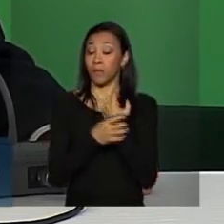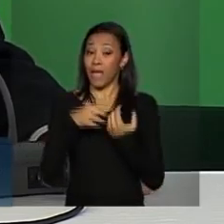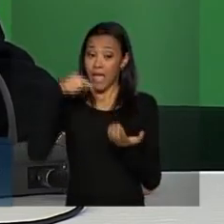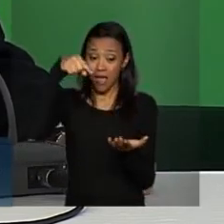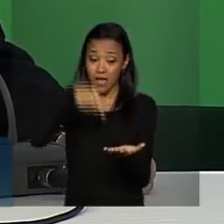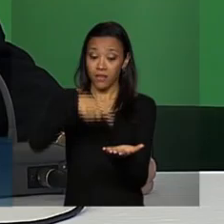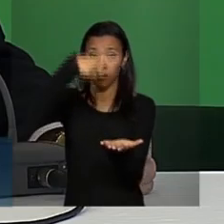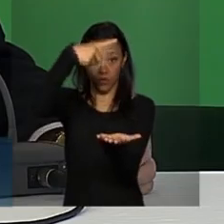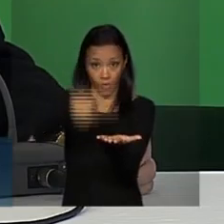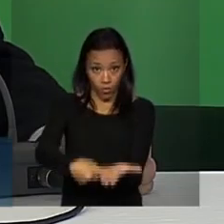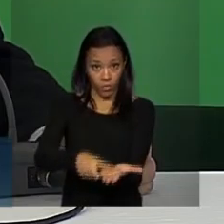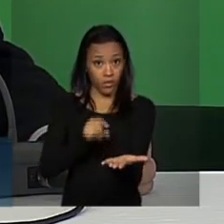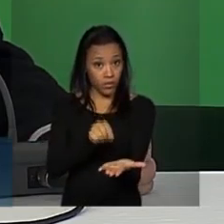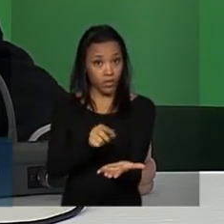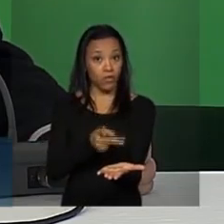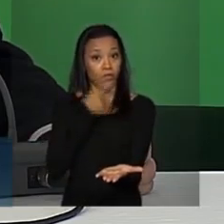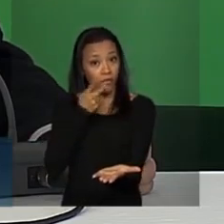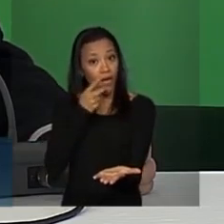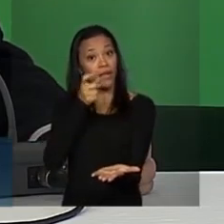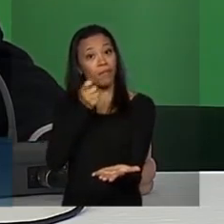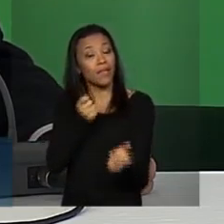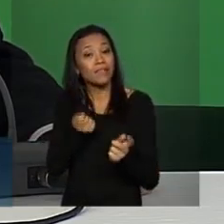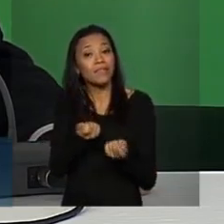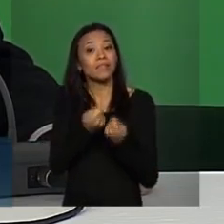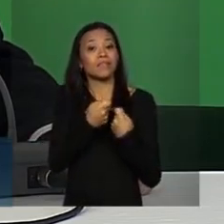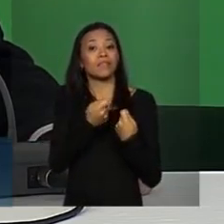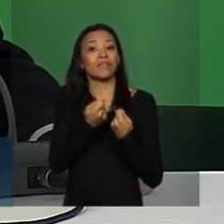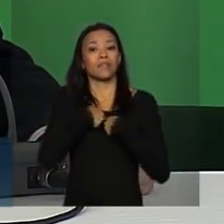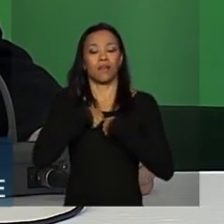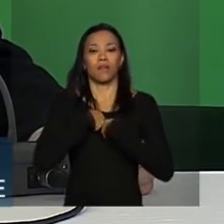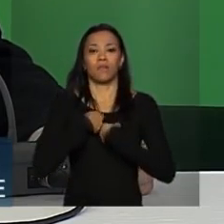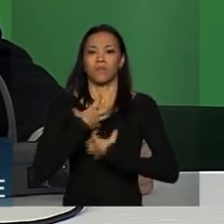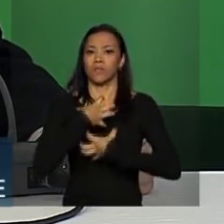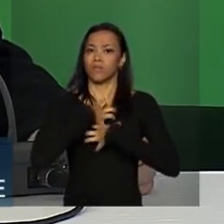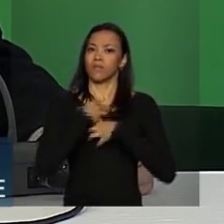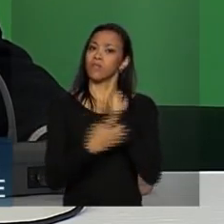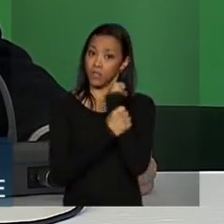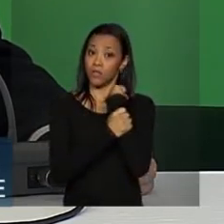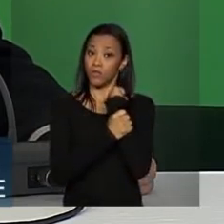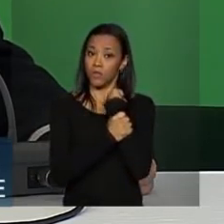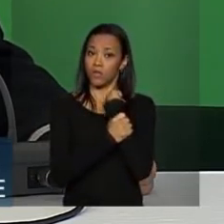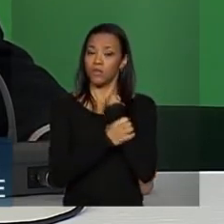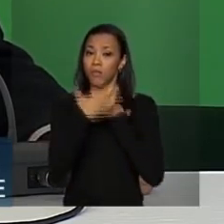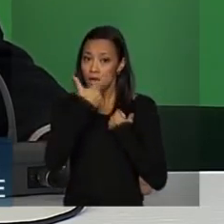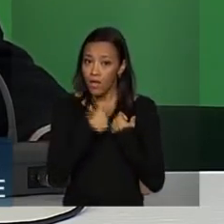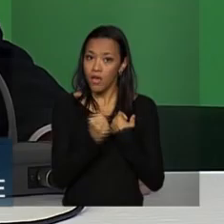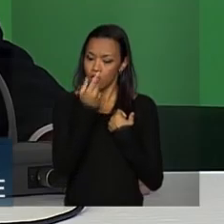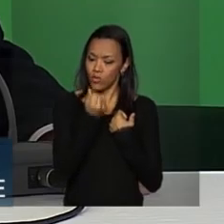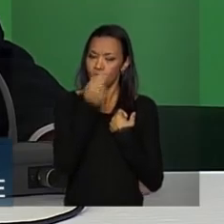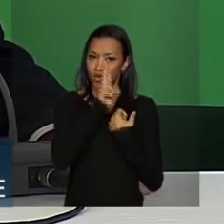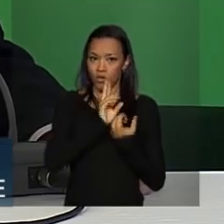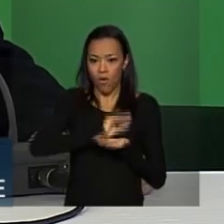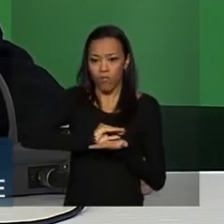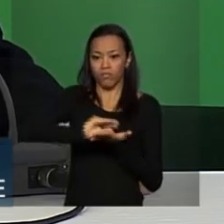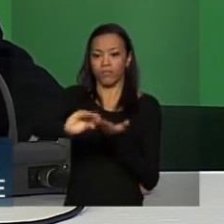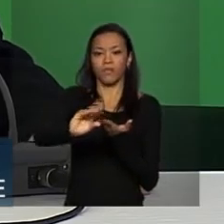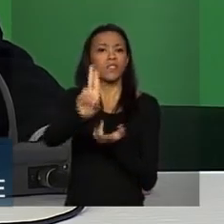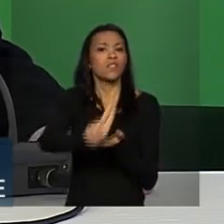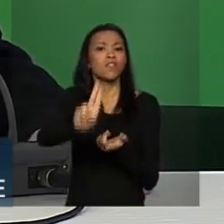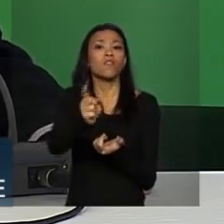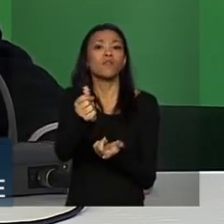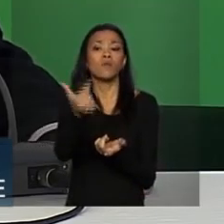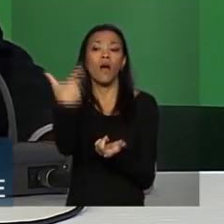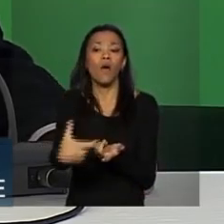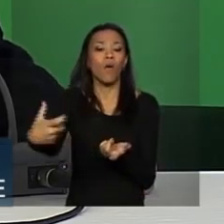acordo possibilita é esse ambiente, tá? Há investimentos que já estão sendo feitos, esses investimentos